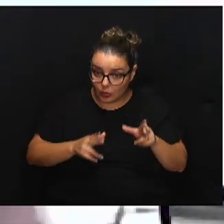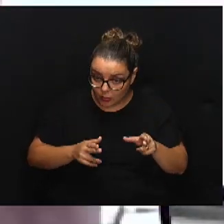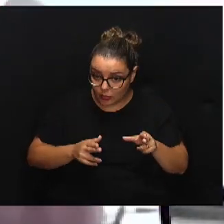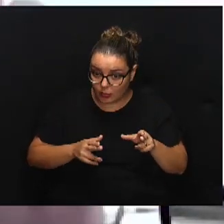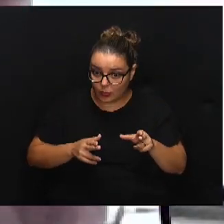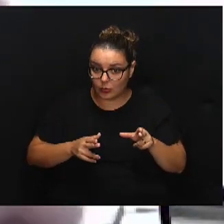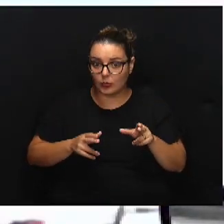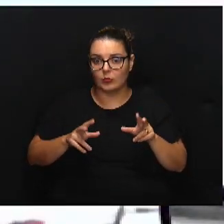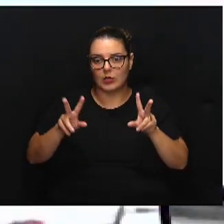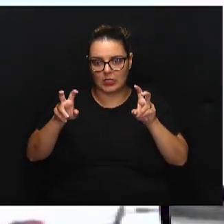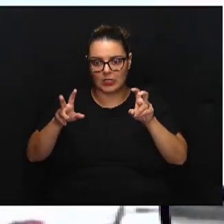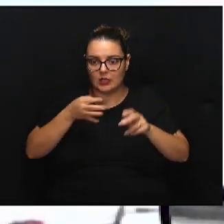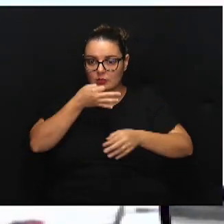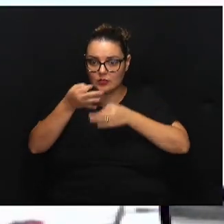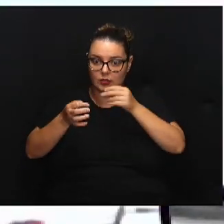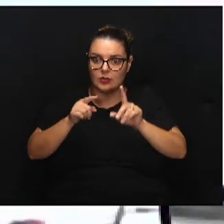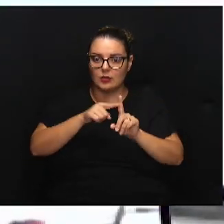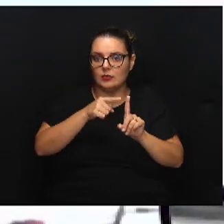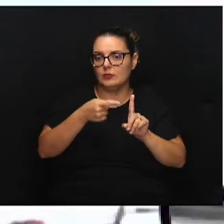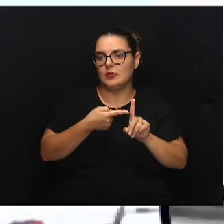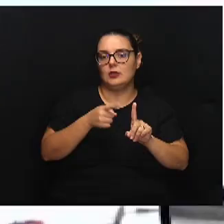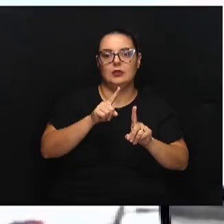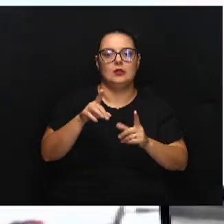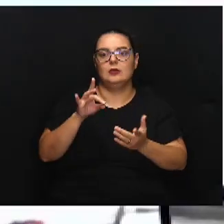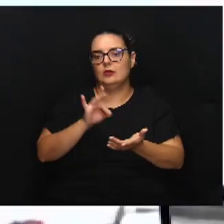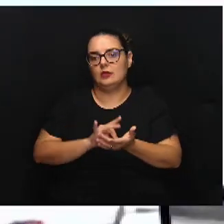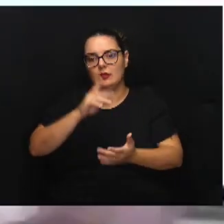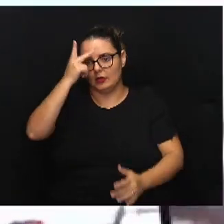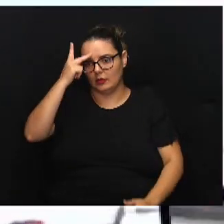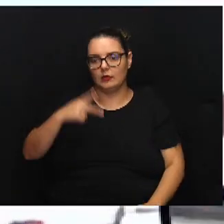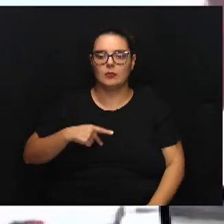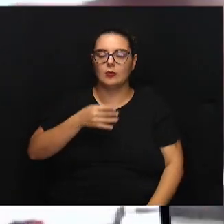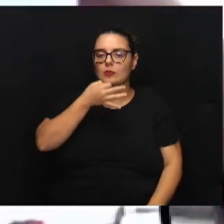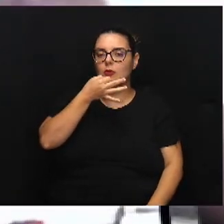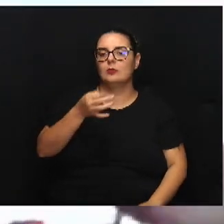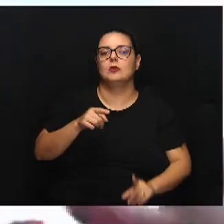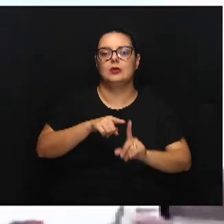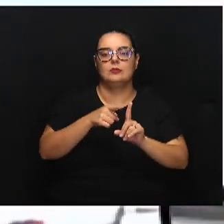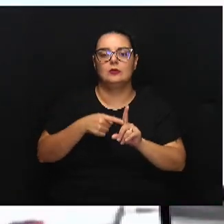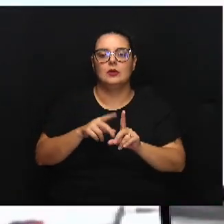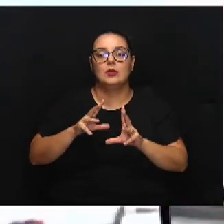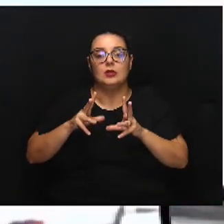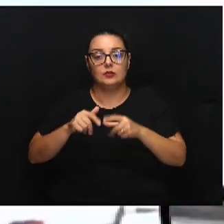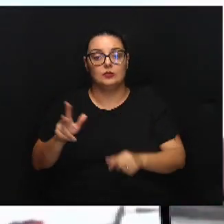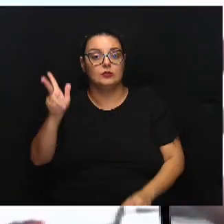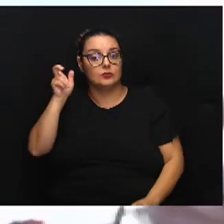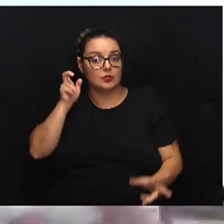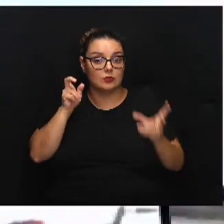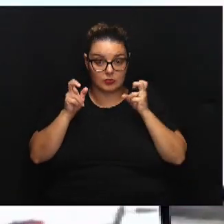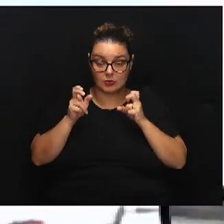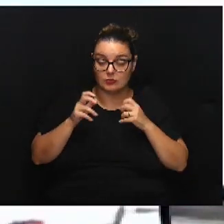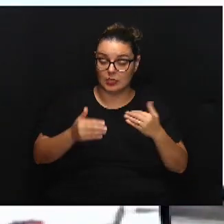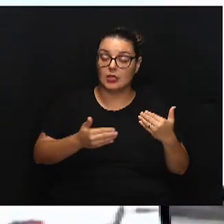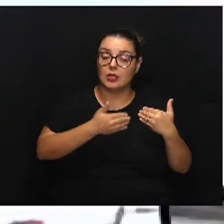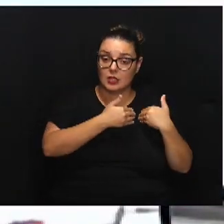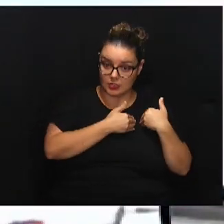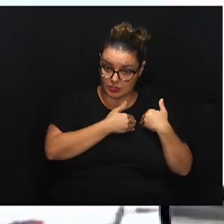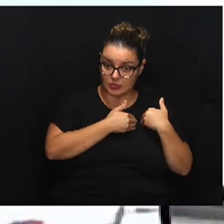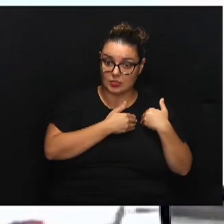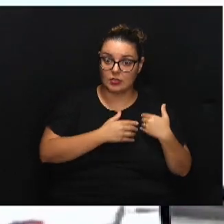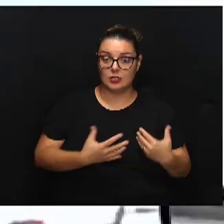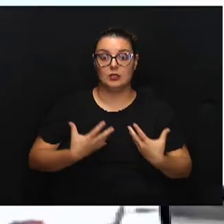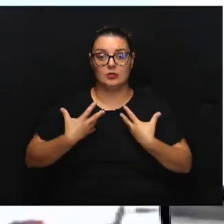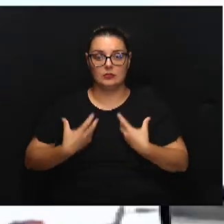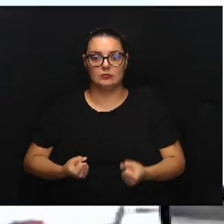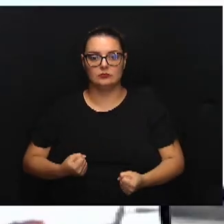da opinião da gestante não é, na verdade, a opinião da gestante, é tudo o que ela ouviu. Sim. E a responsabilidade que ela assume a hora